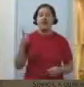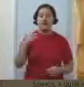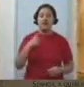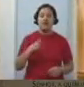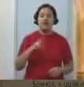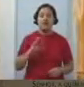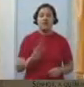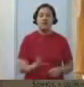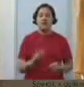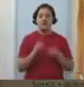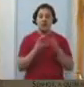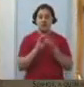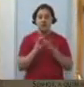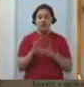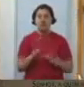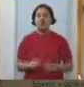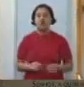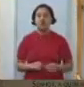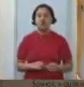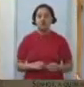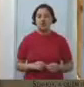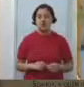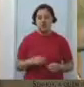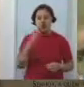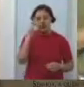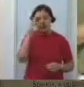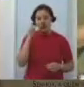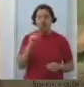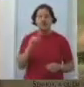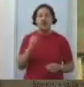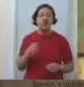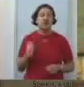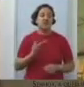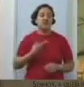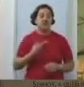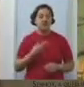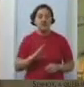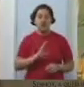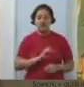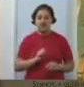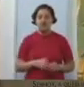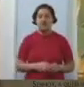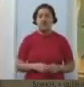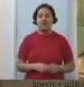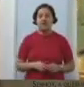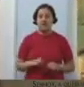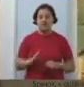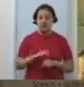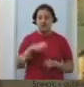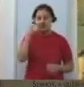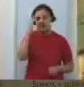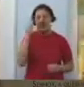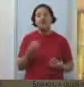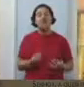deixou. A isca, ele sabe qual é a isca que a gente gosta. Ele já sabia como é que derrubava a